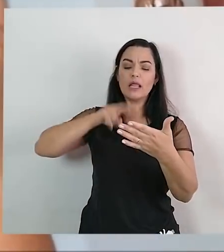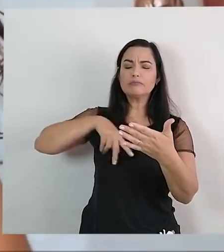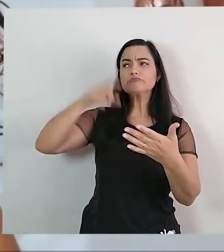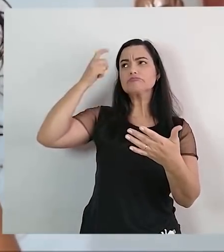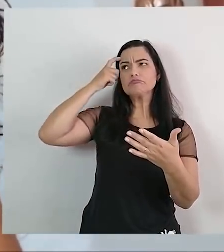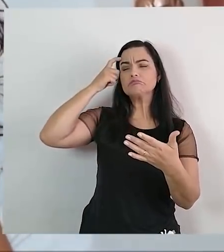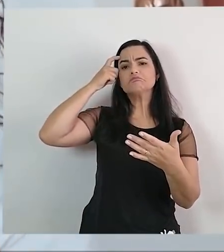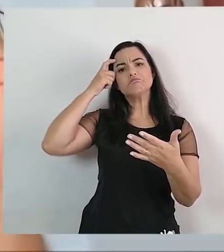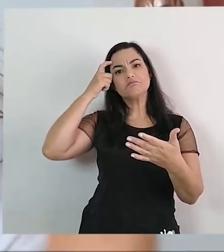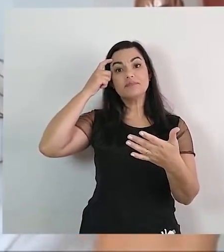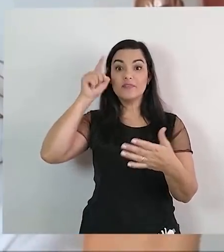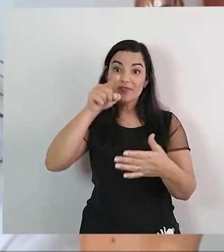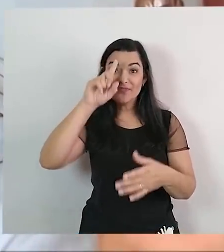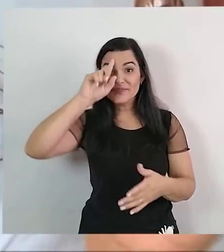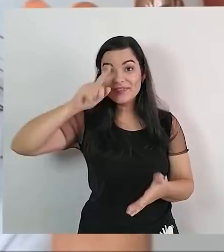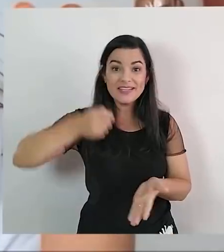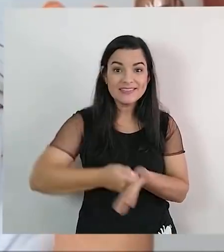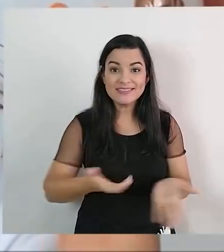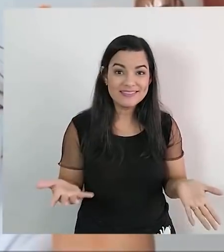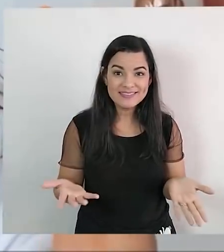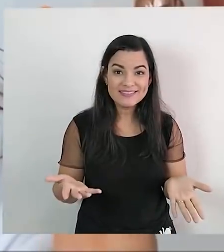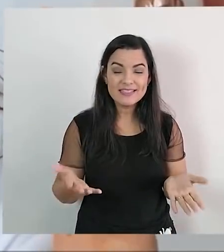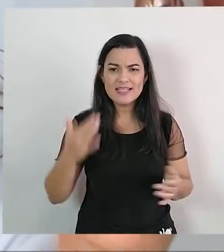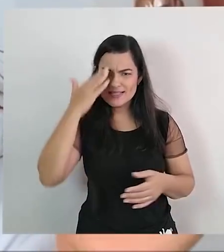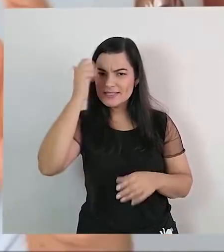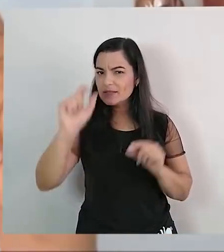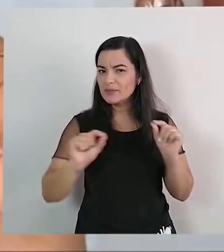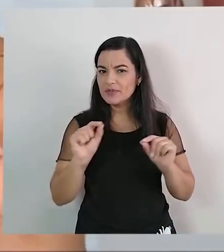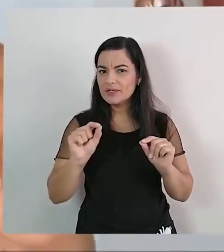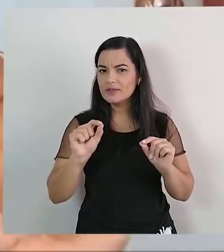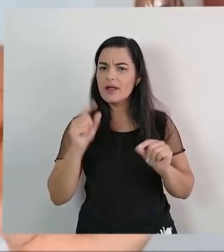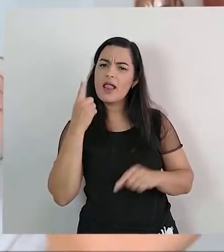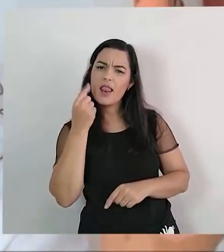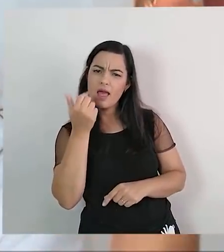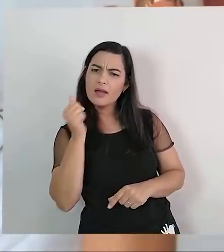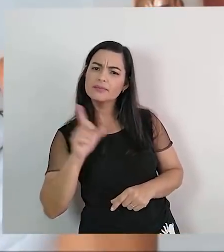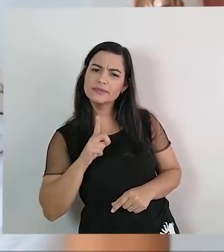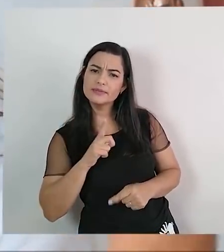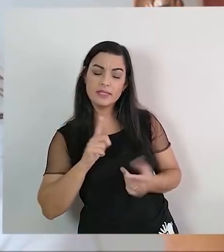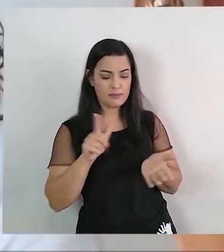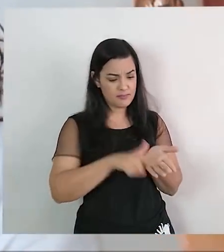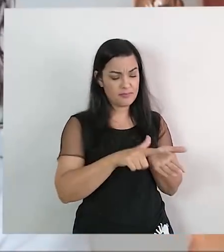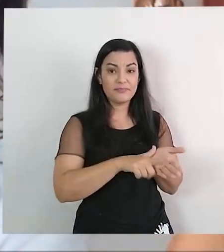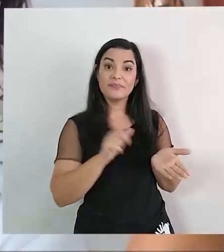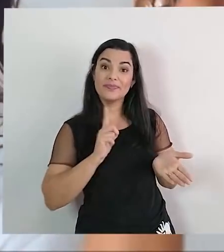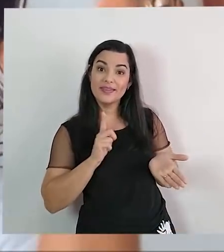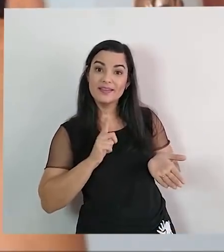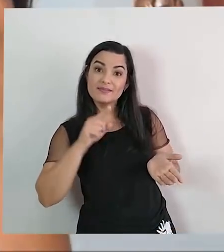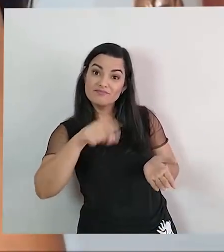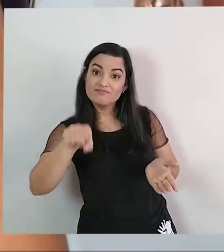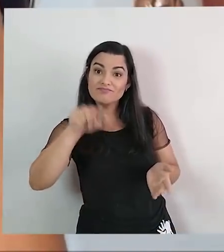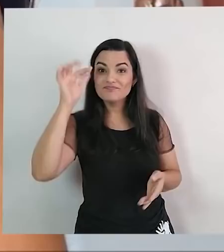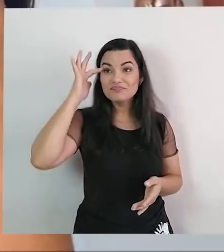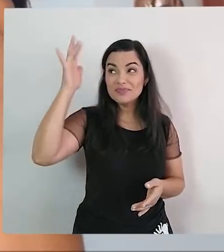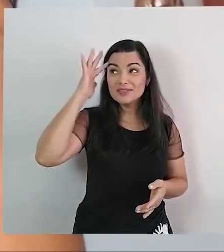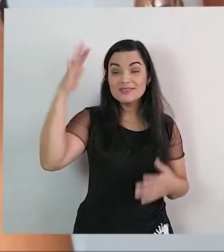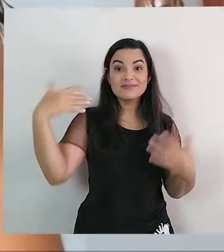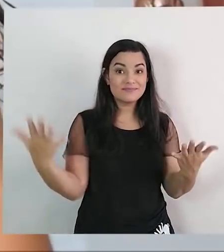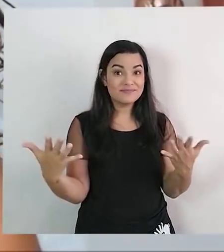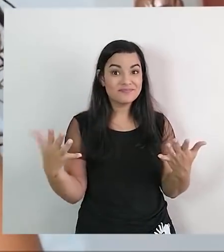pensarem. Você que decide. Sabe de uma coisa? Você tem lápis, você tem papel e você tem uma